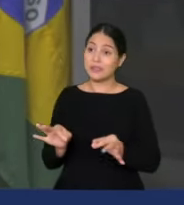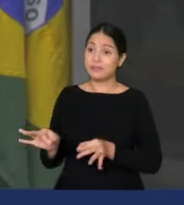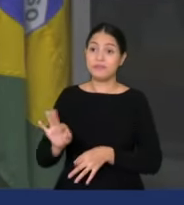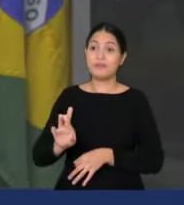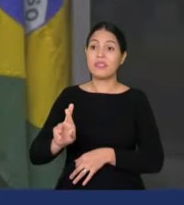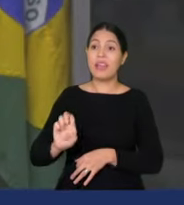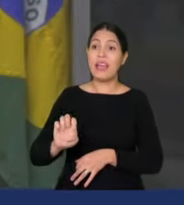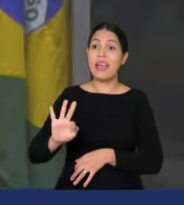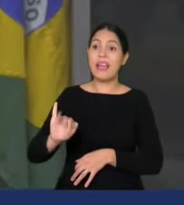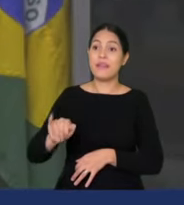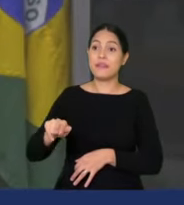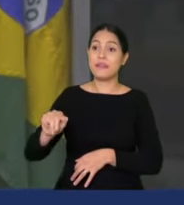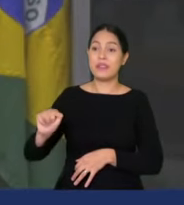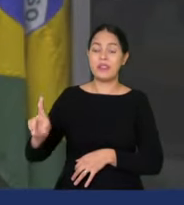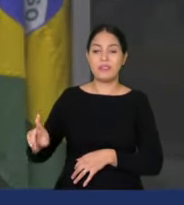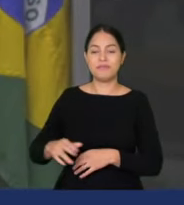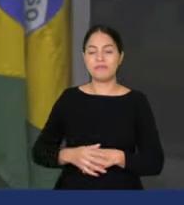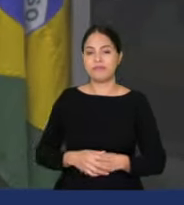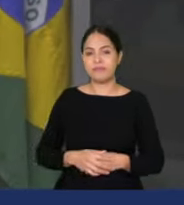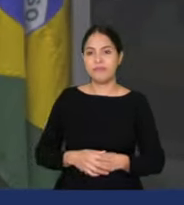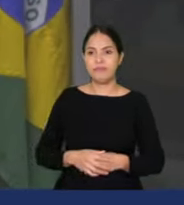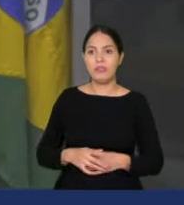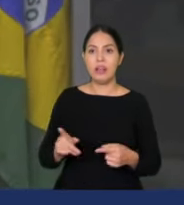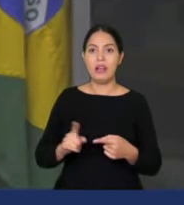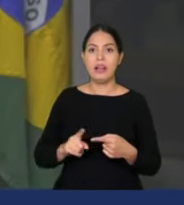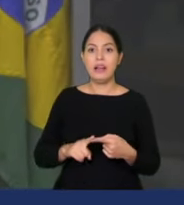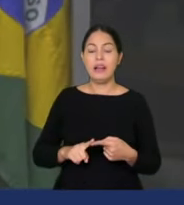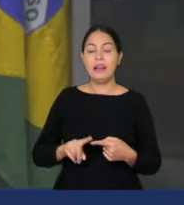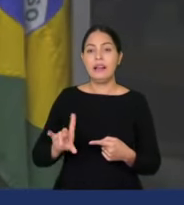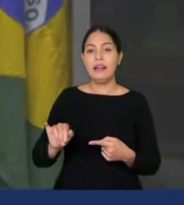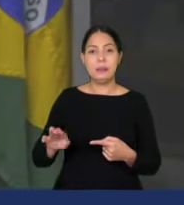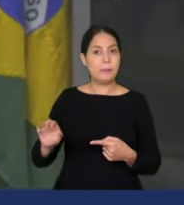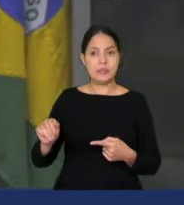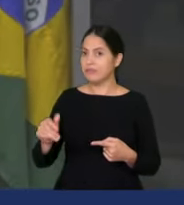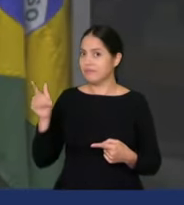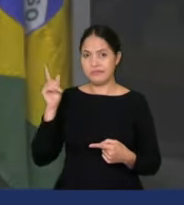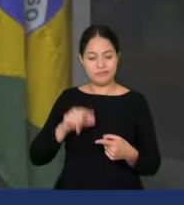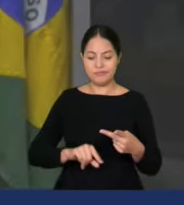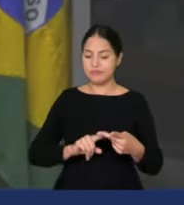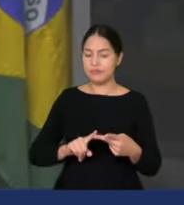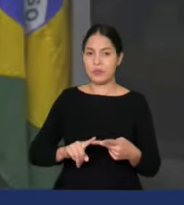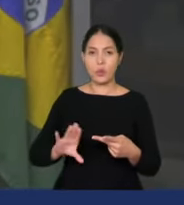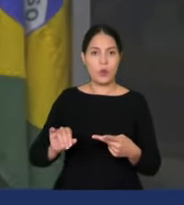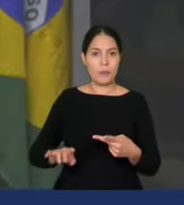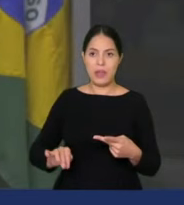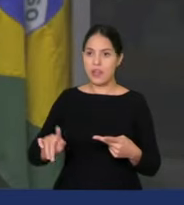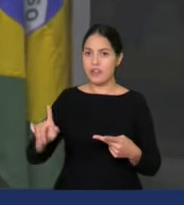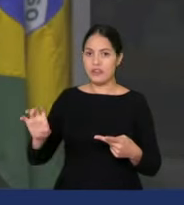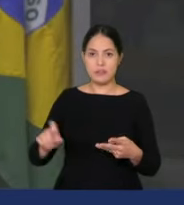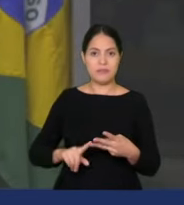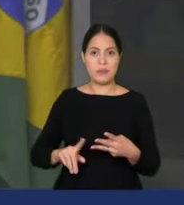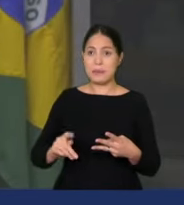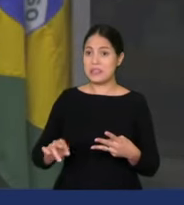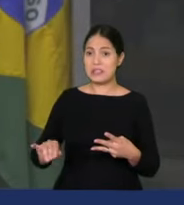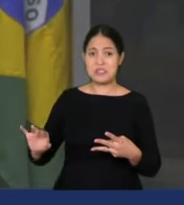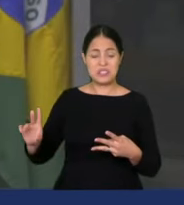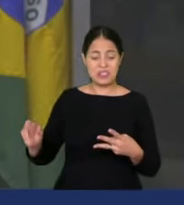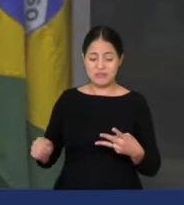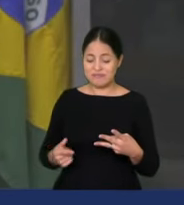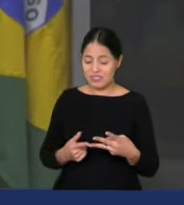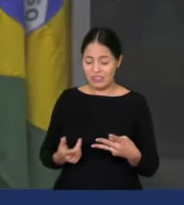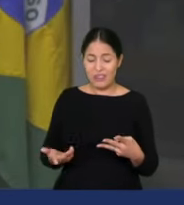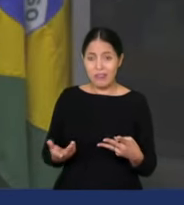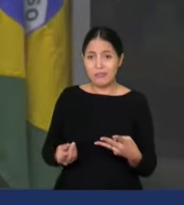aquela passadina sucateada não virou nada. Então, já termino, senhor presidente. Então, assim, vendeu a